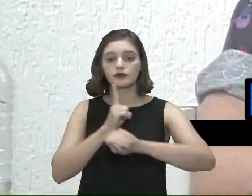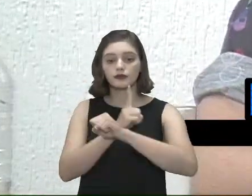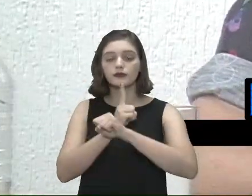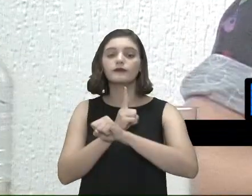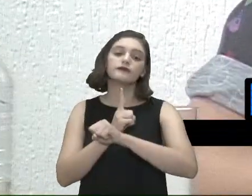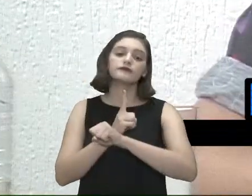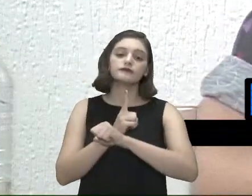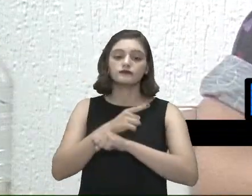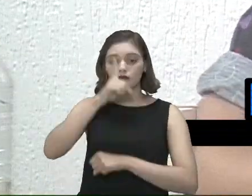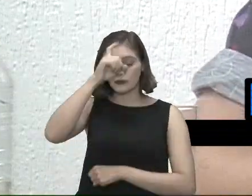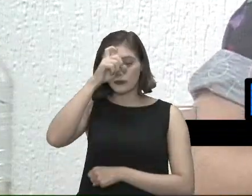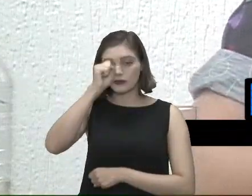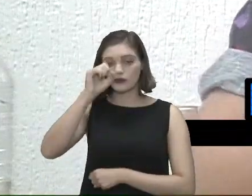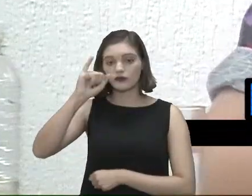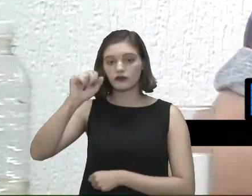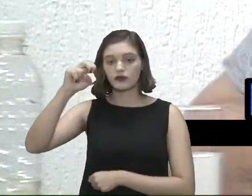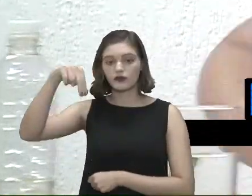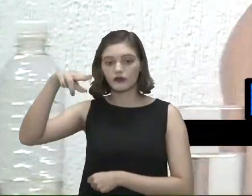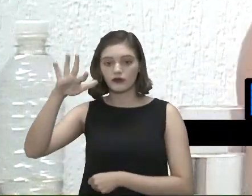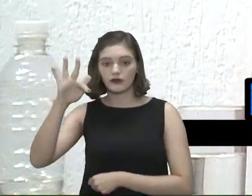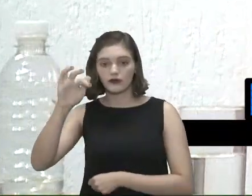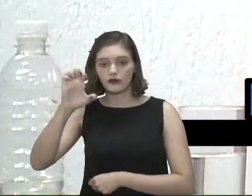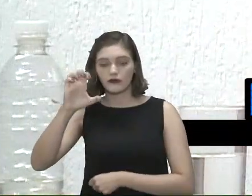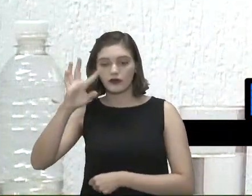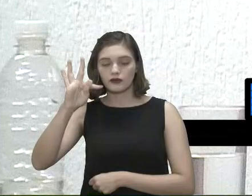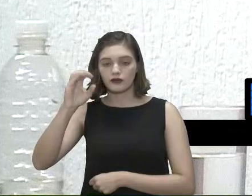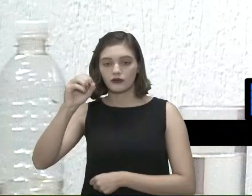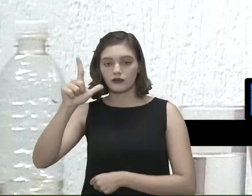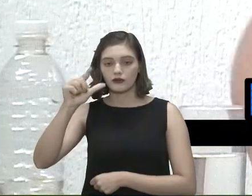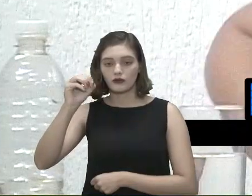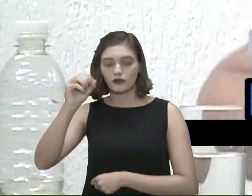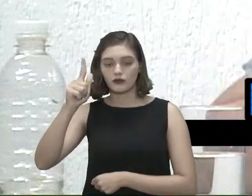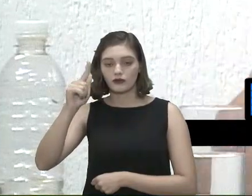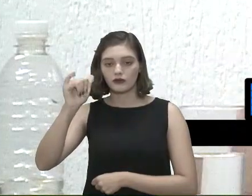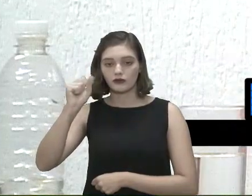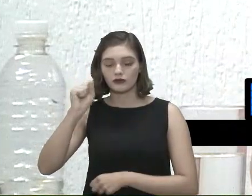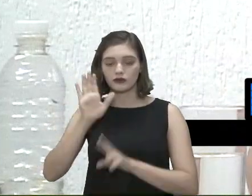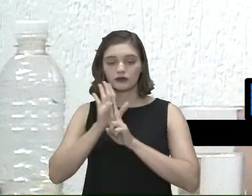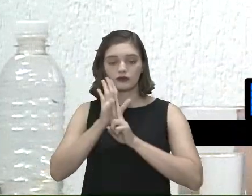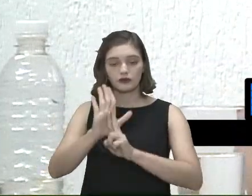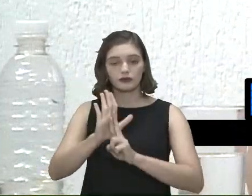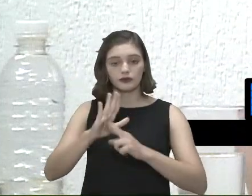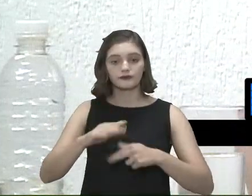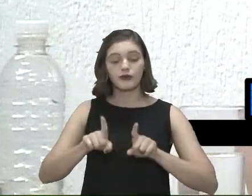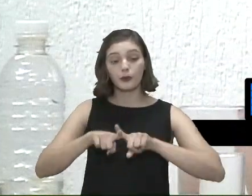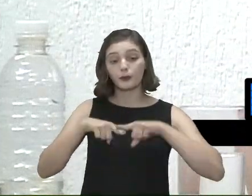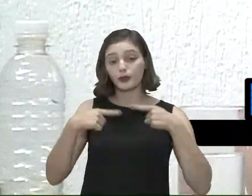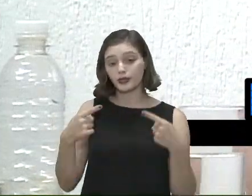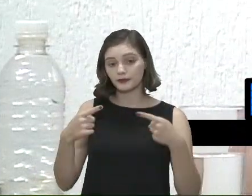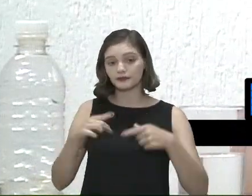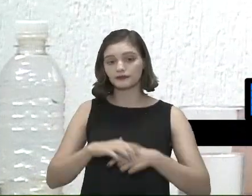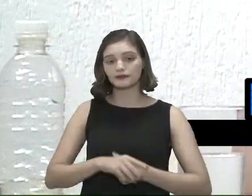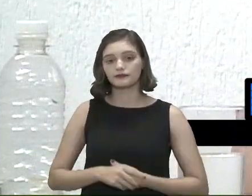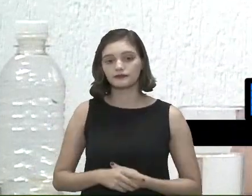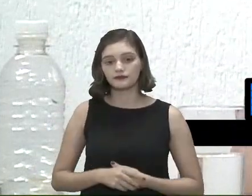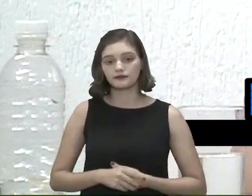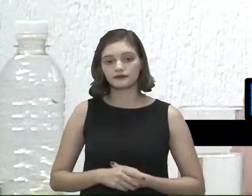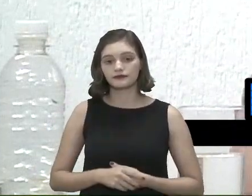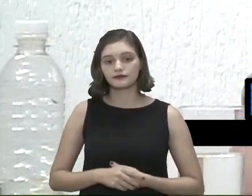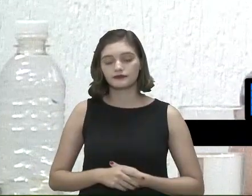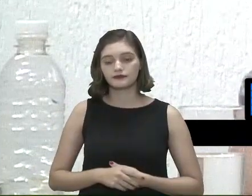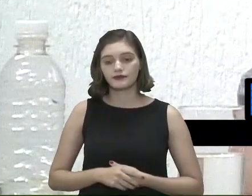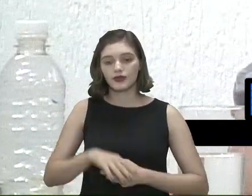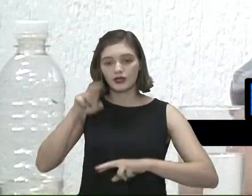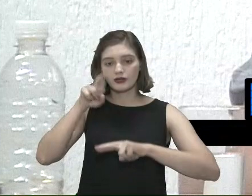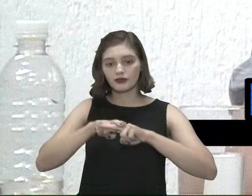Taubaté. Estou aqui como representante do ambulatório, porém, estou num